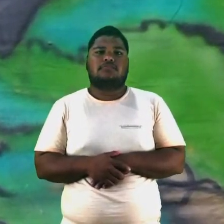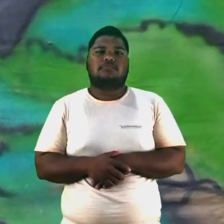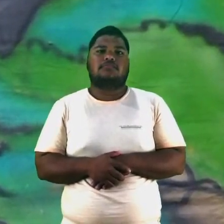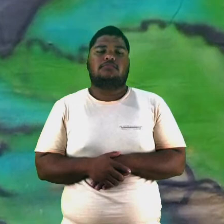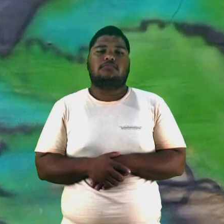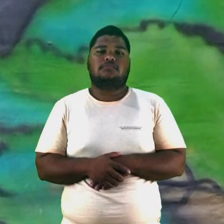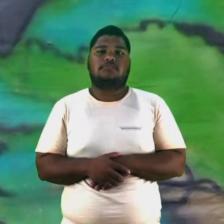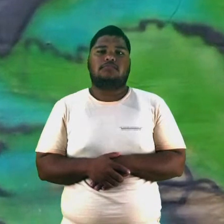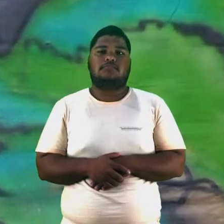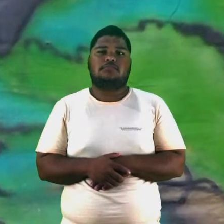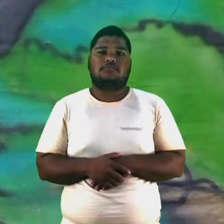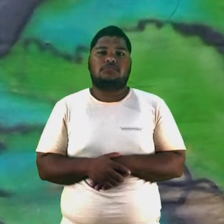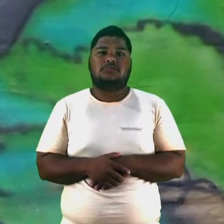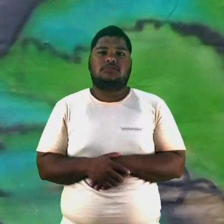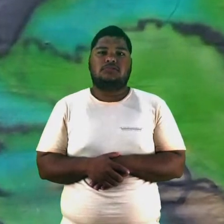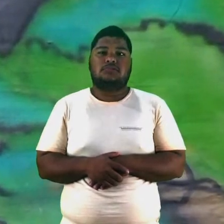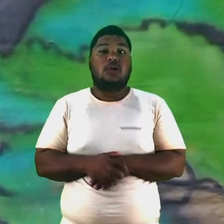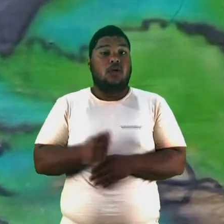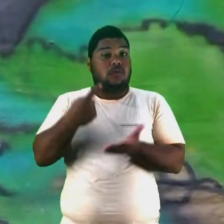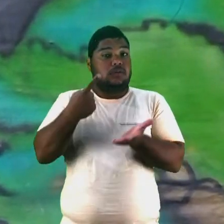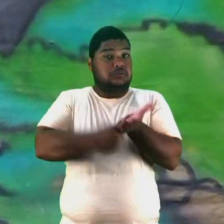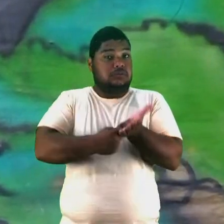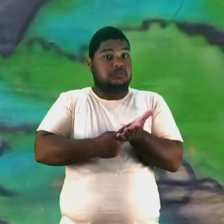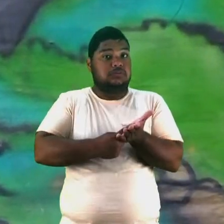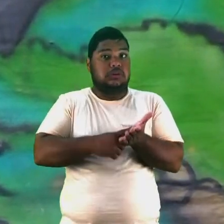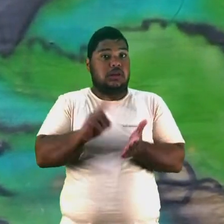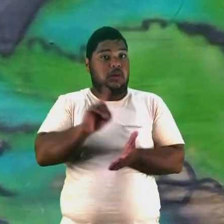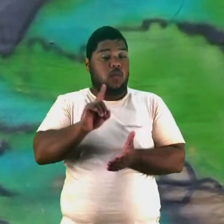Ou talvez você tenha que fazer o compromisso de não dormir,